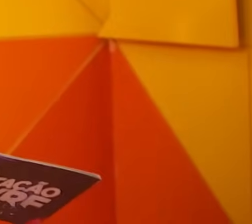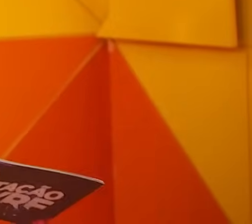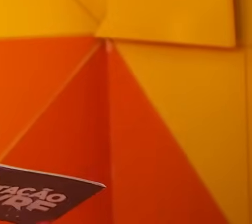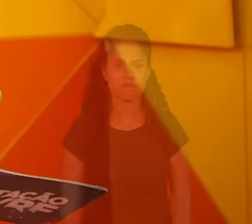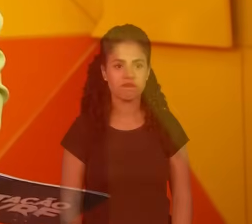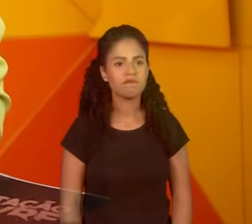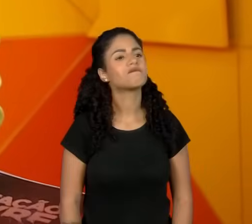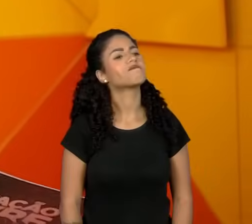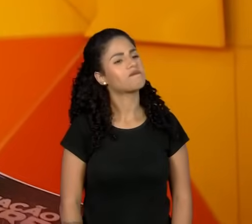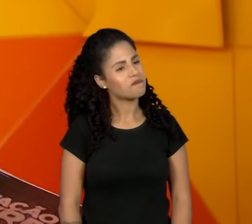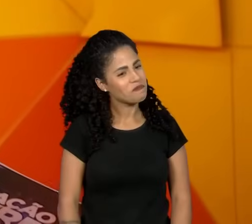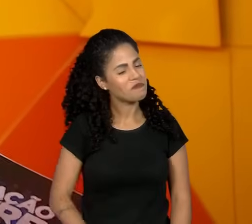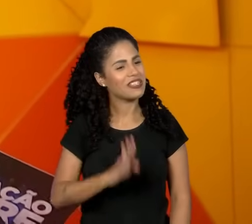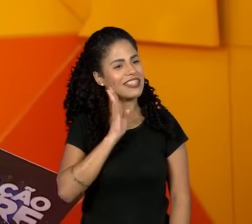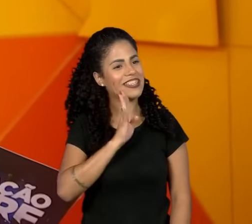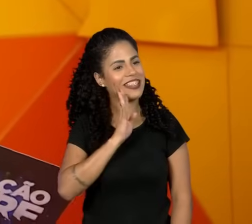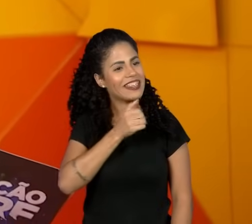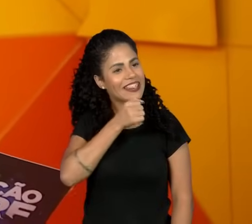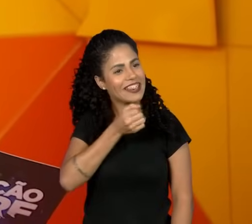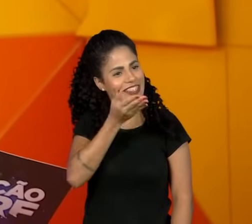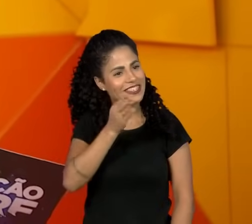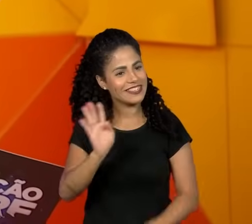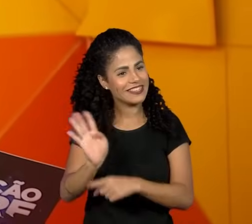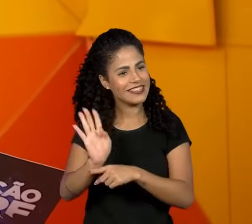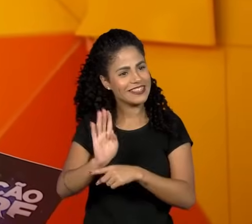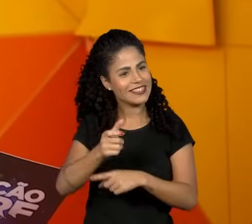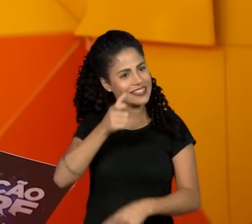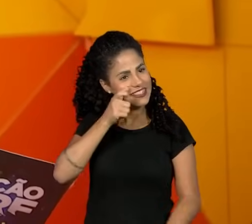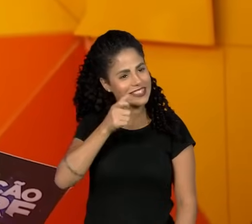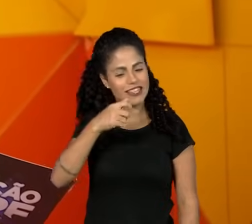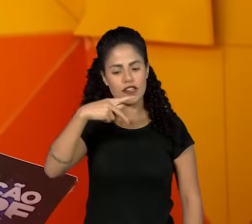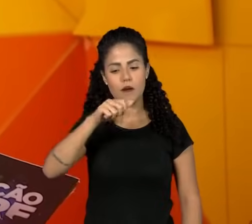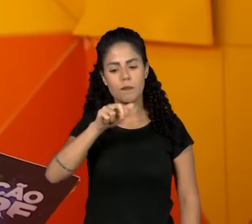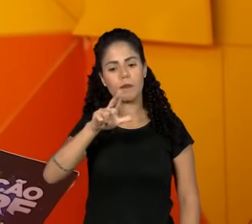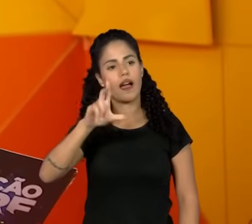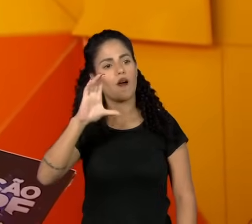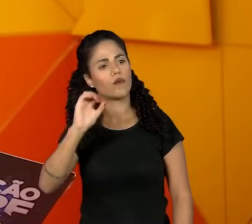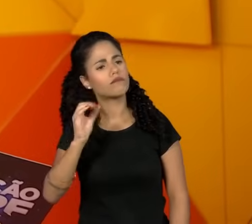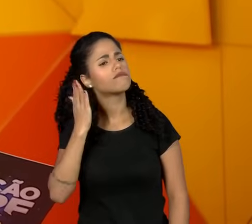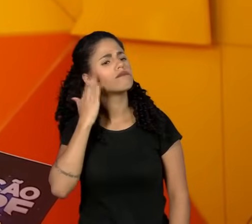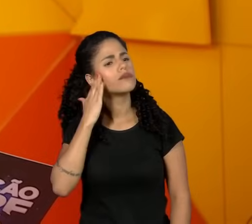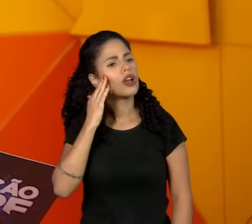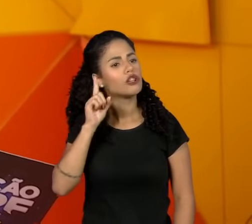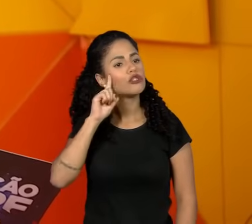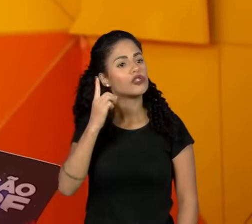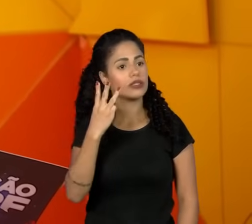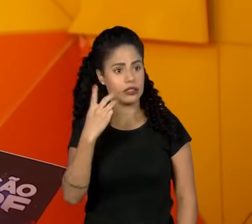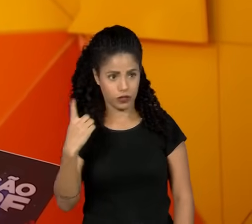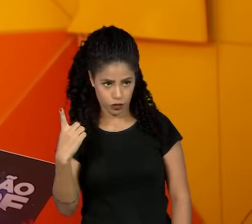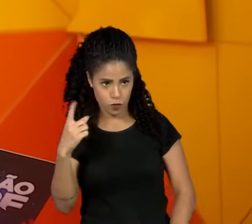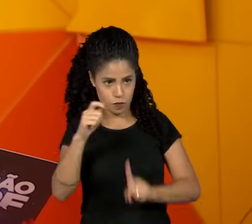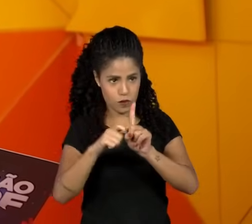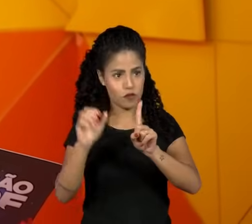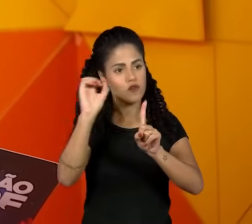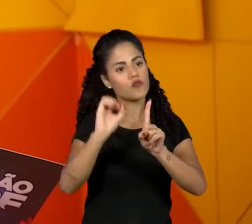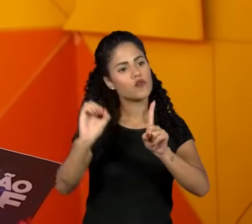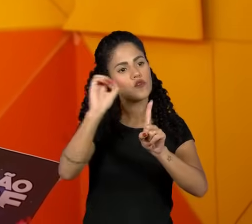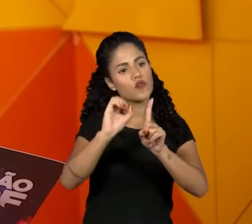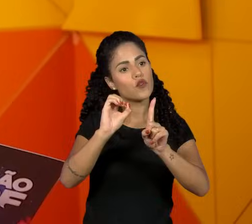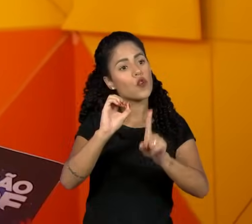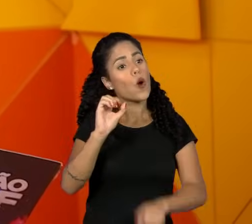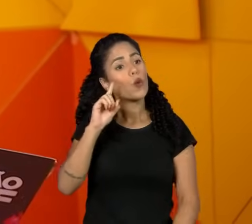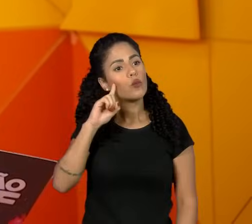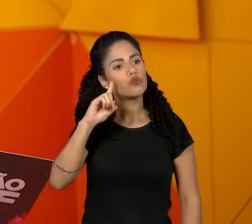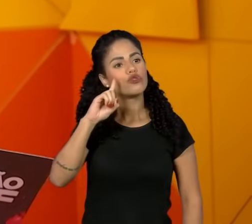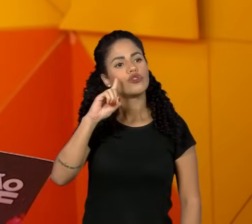Que bacana essa reportagem. Paulo, eu fiquei sabendo, recentemente foi dia 31 de outubro, Dia das